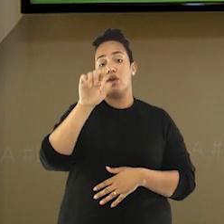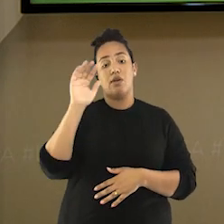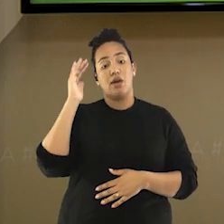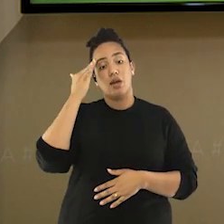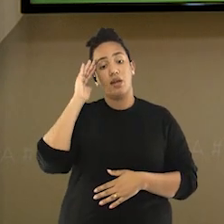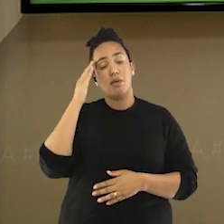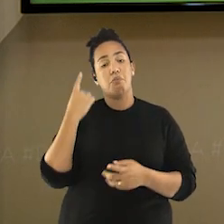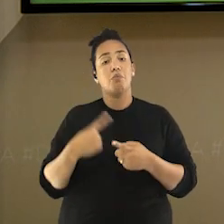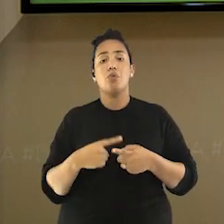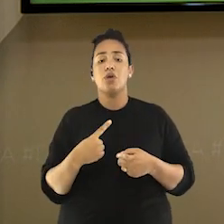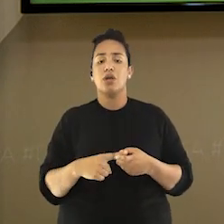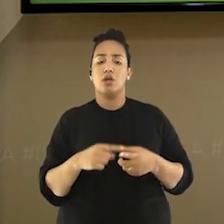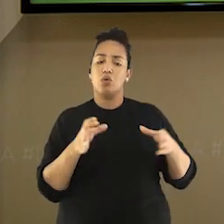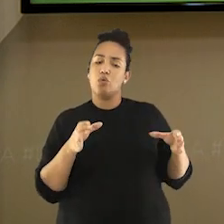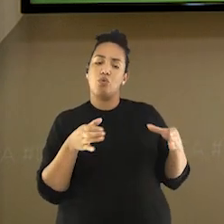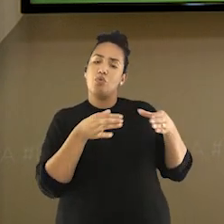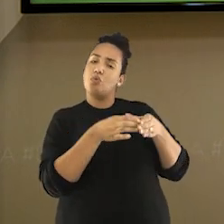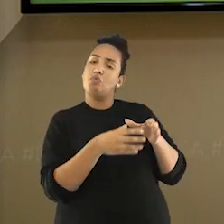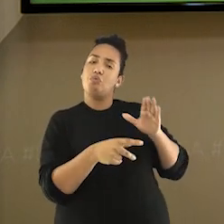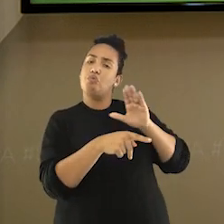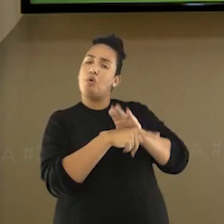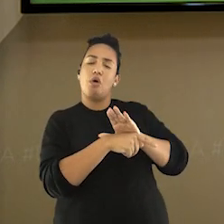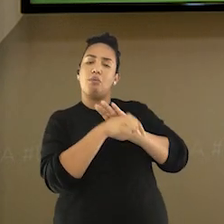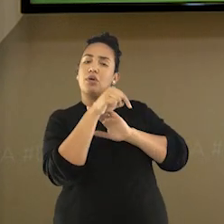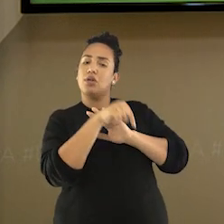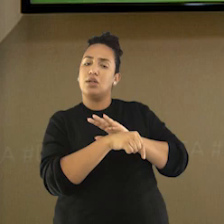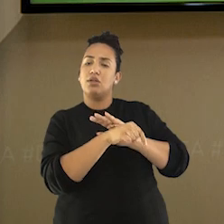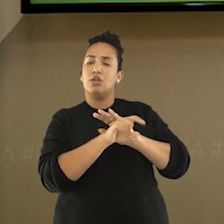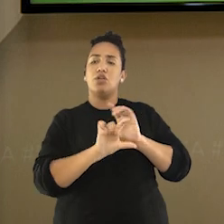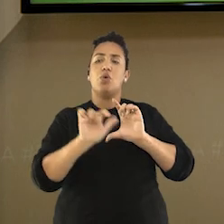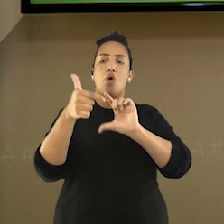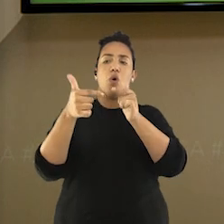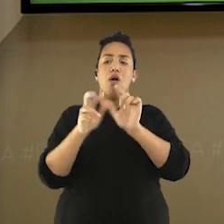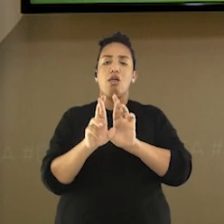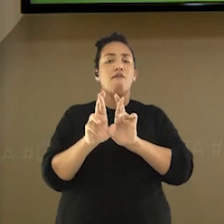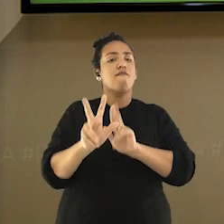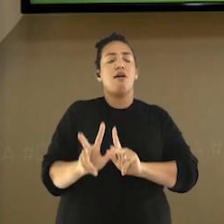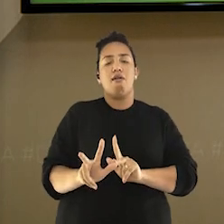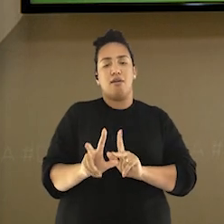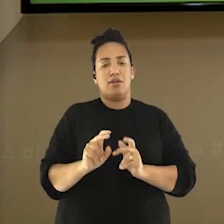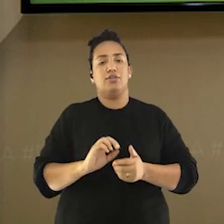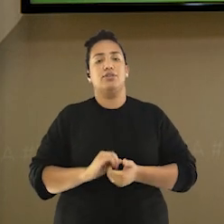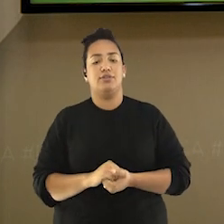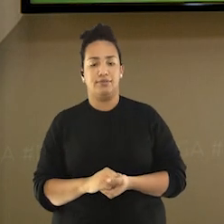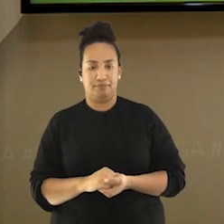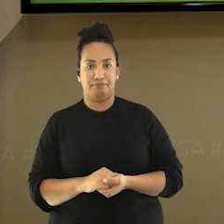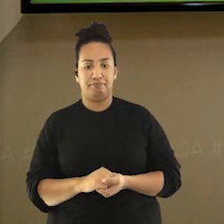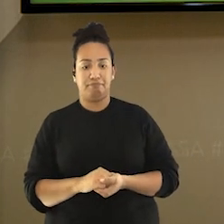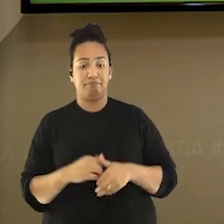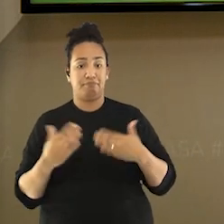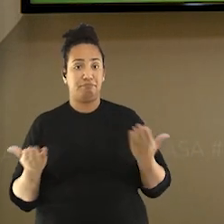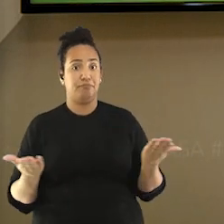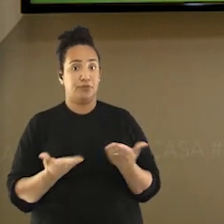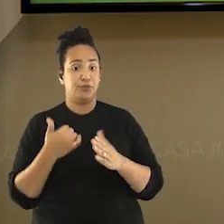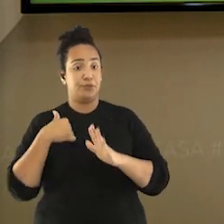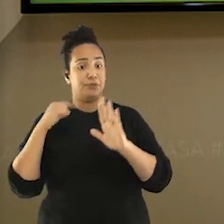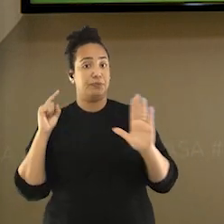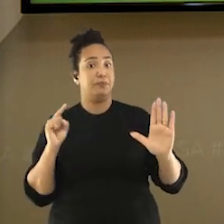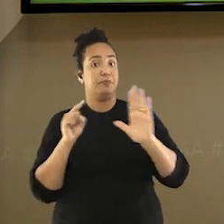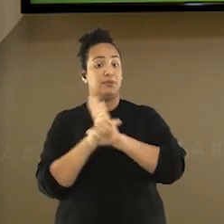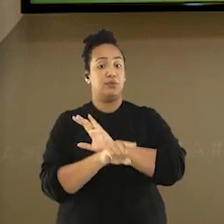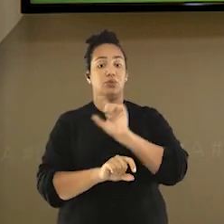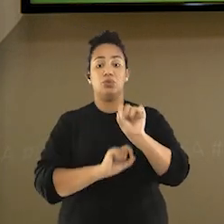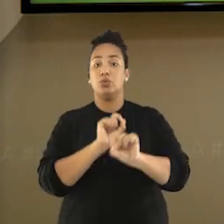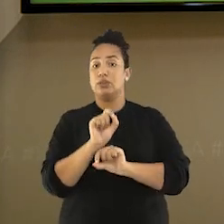torna os grupos de artrópodes diferentes uns dos outros, certo? Nossa pergunta do dia é a